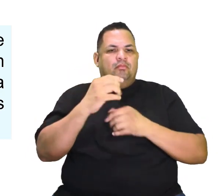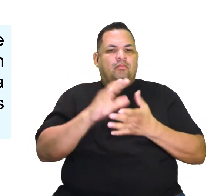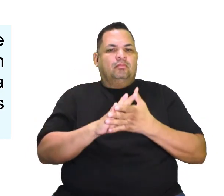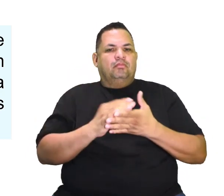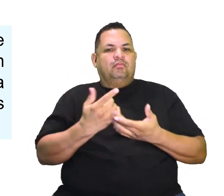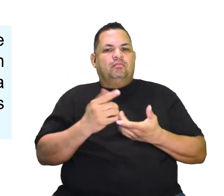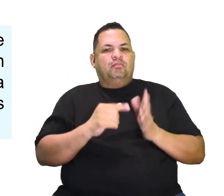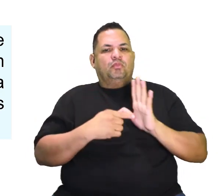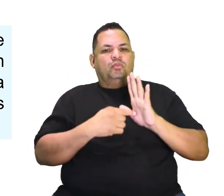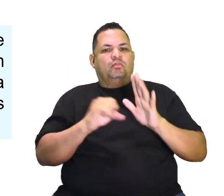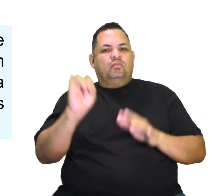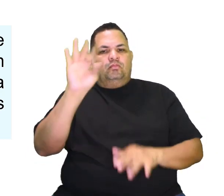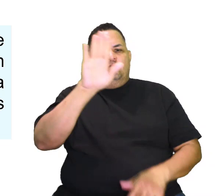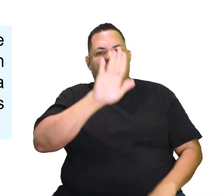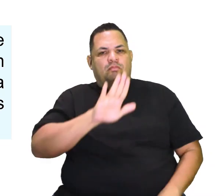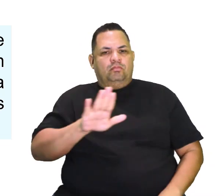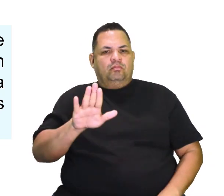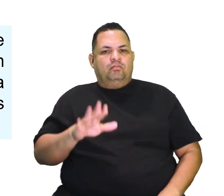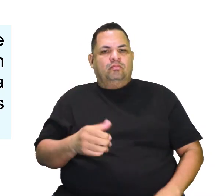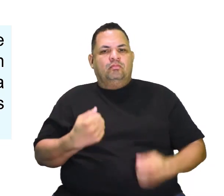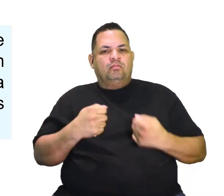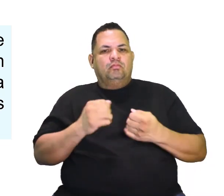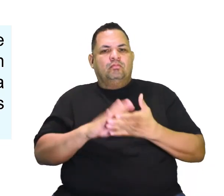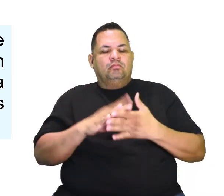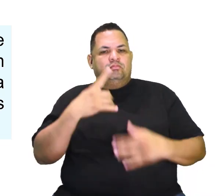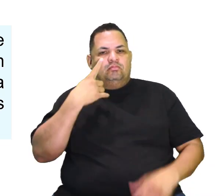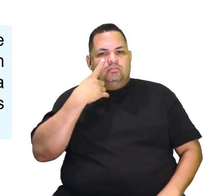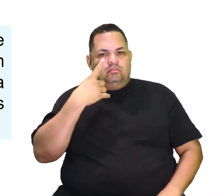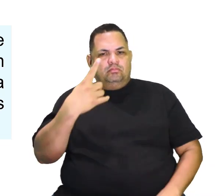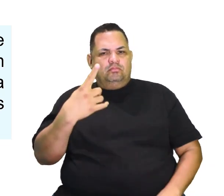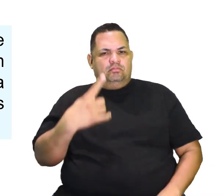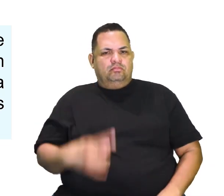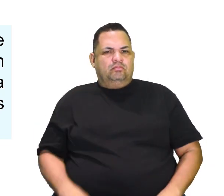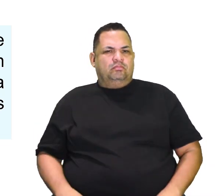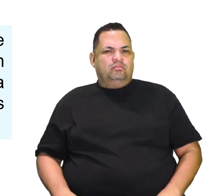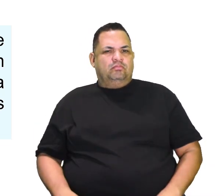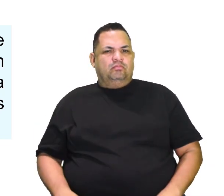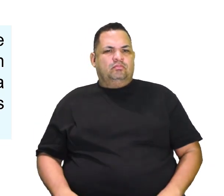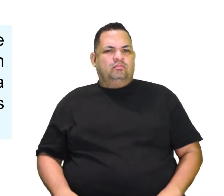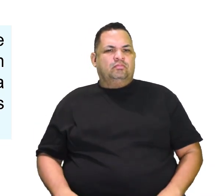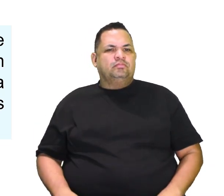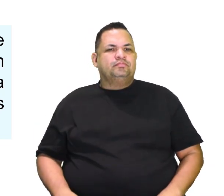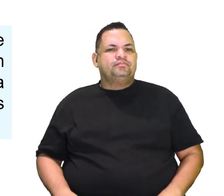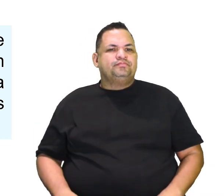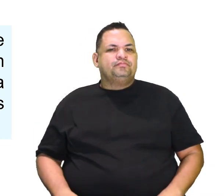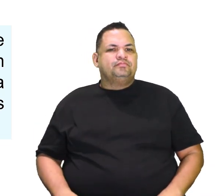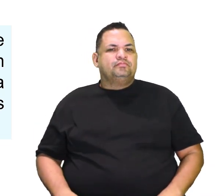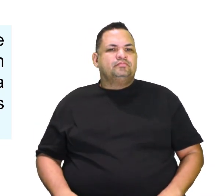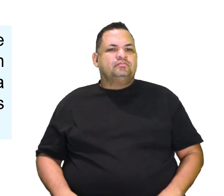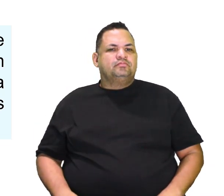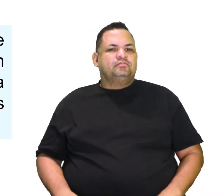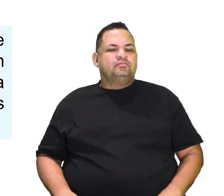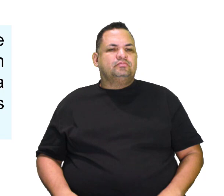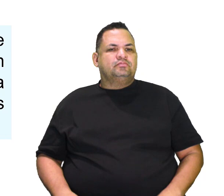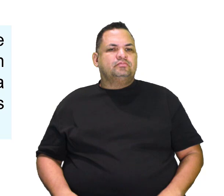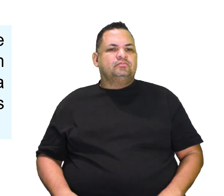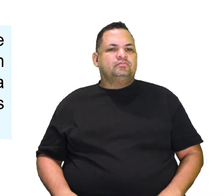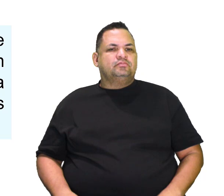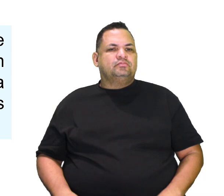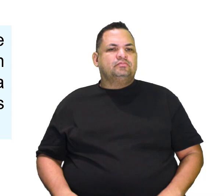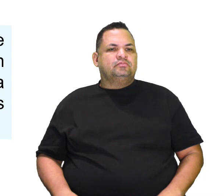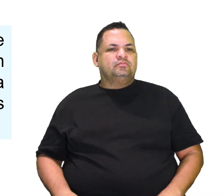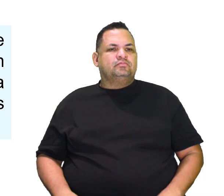uma imagem, né, para que as pessoas possam apreciar. Aqui nós estamos vendo a imagem dessa